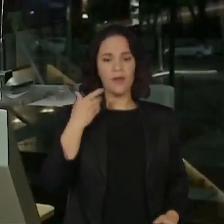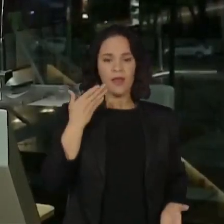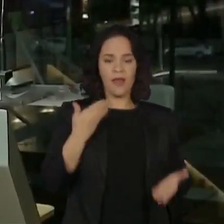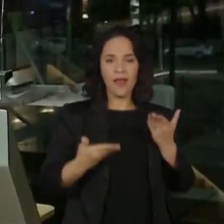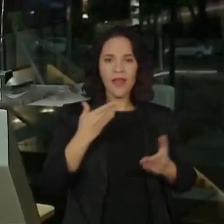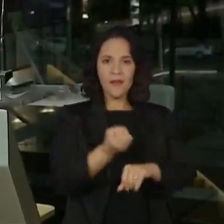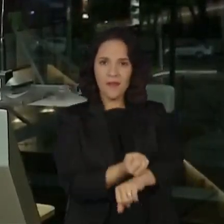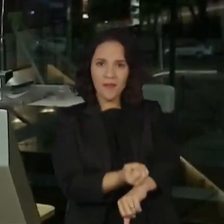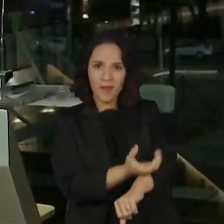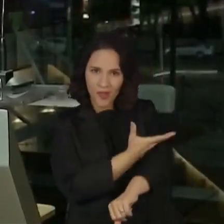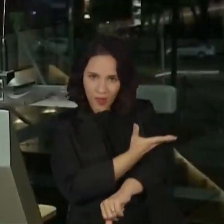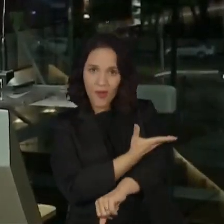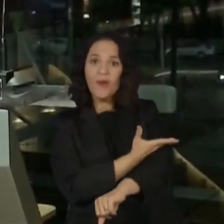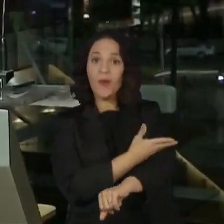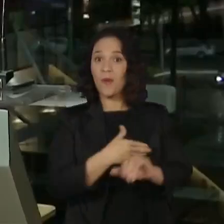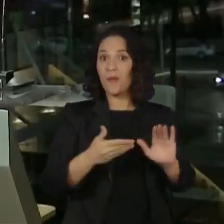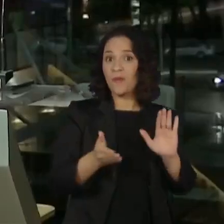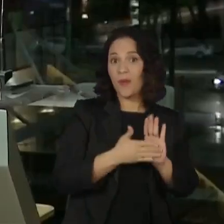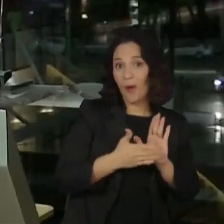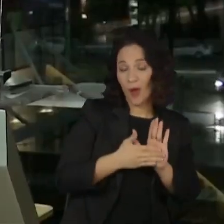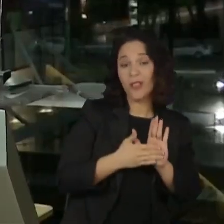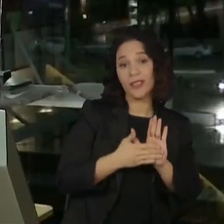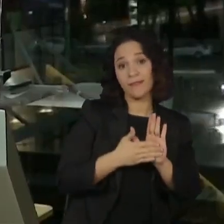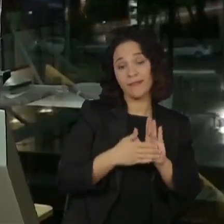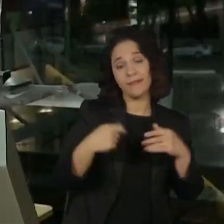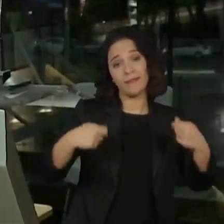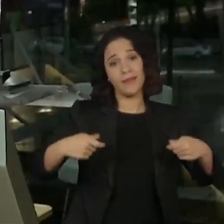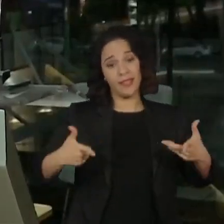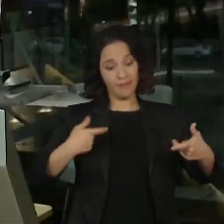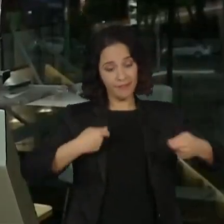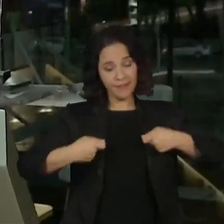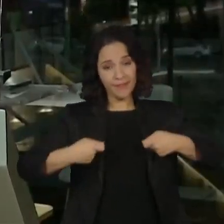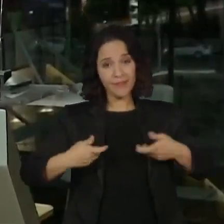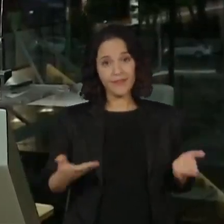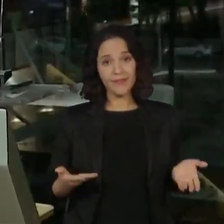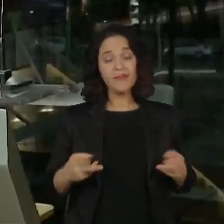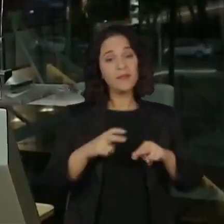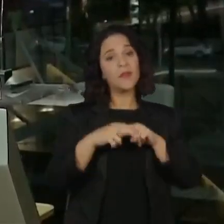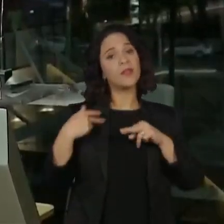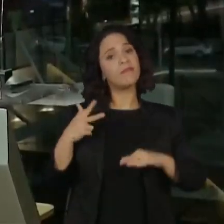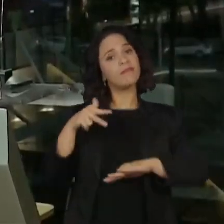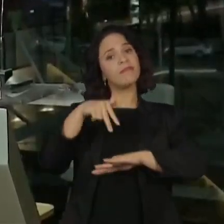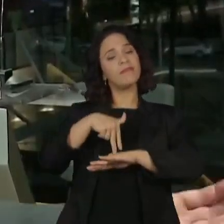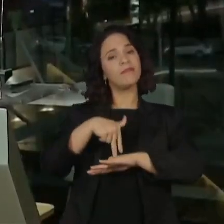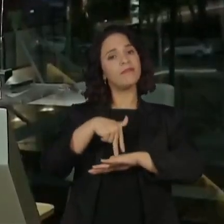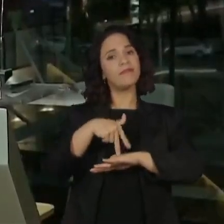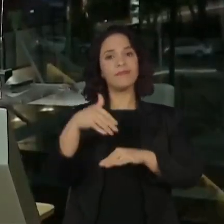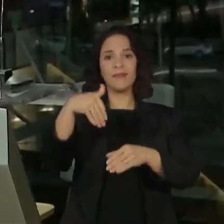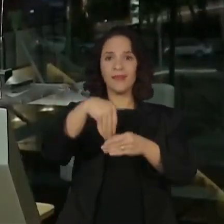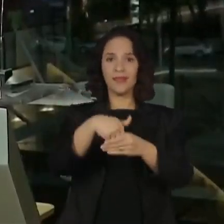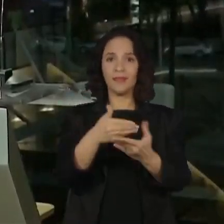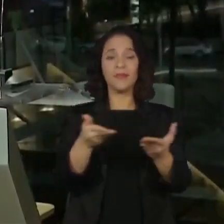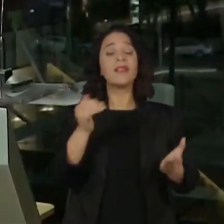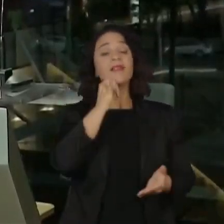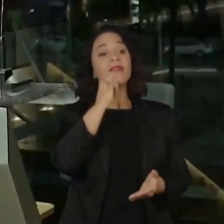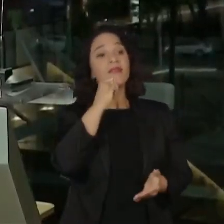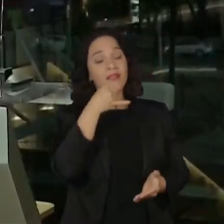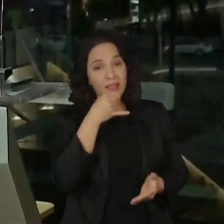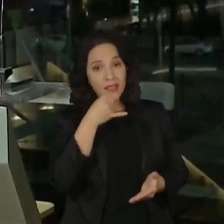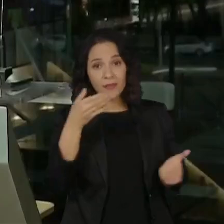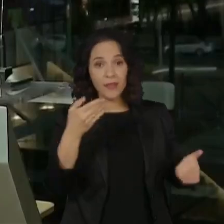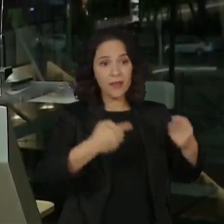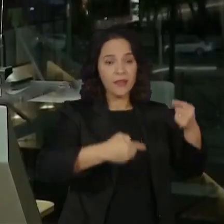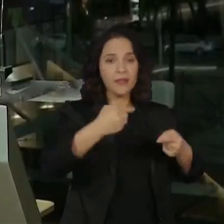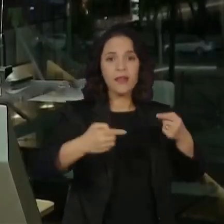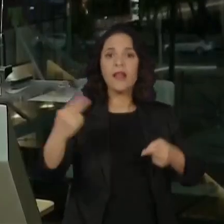condição moral e precisa ter proposta é assim que eu tô me apresentando nessa eleição infelizmente os debates não têm podido